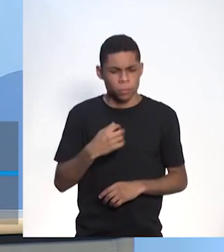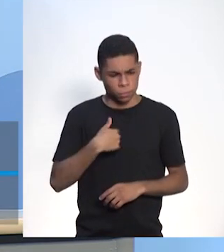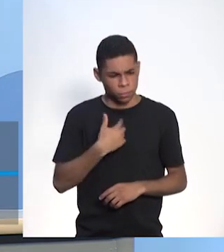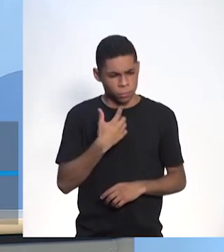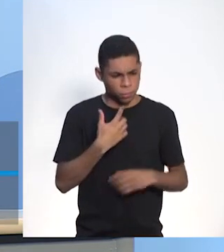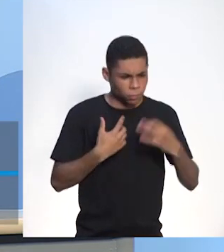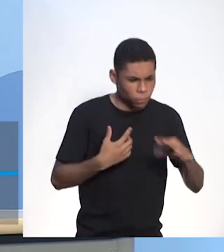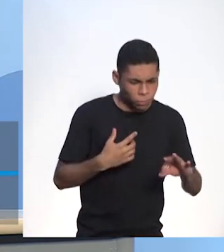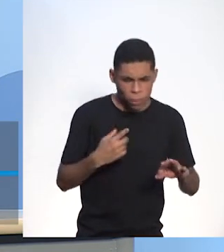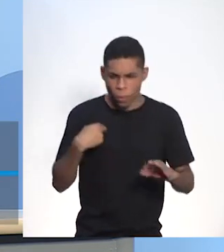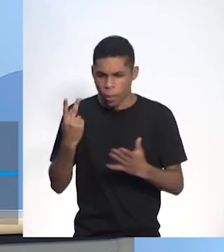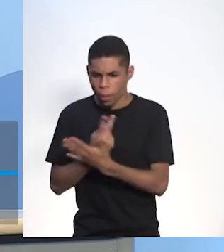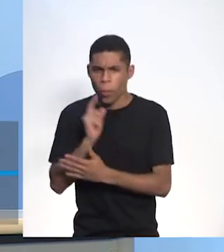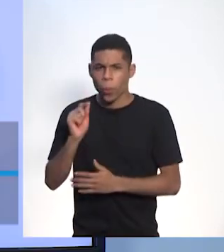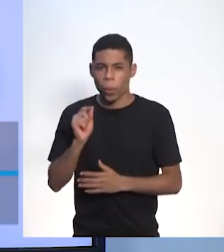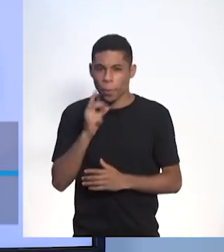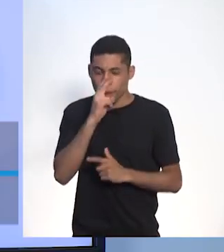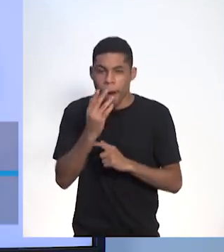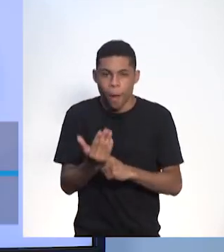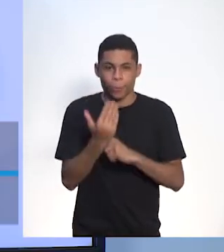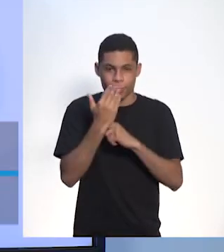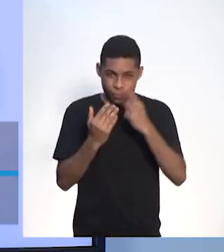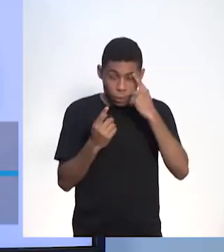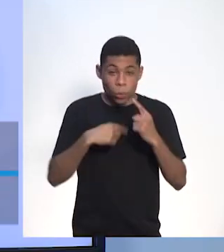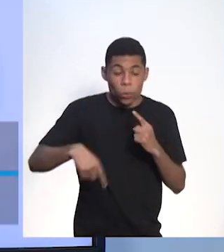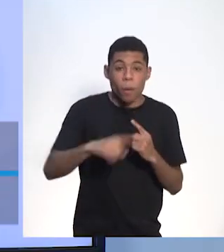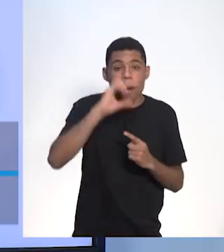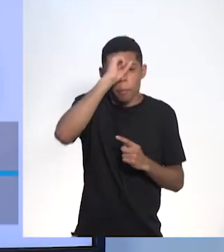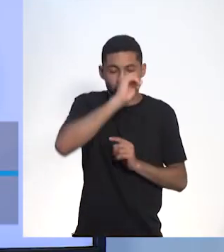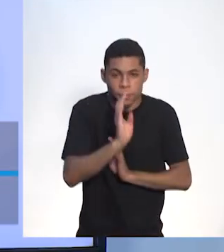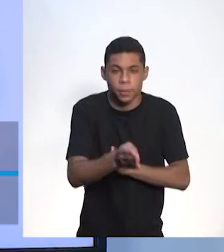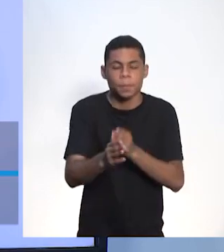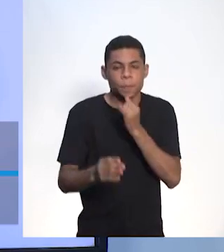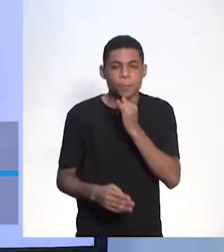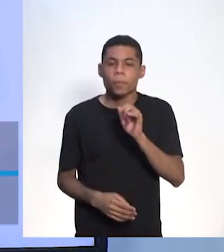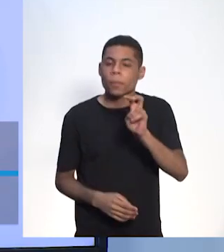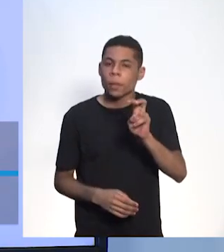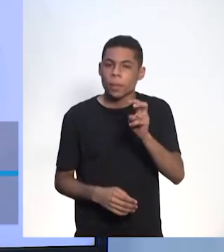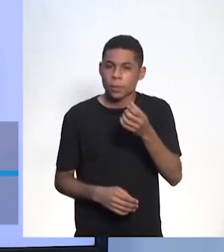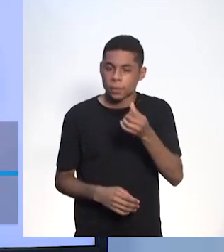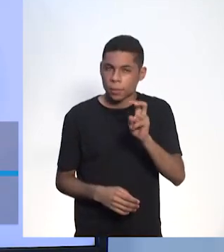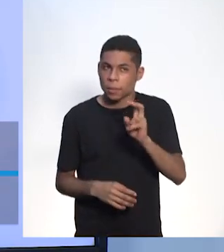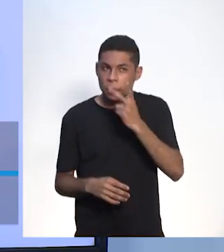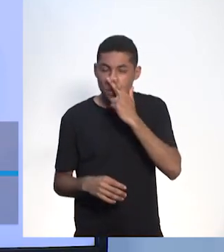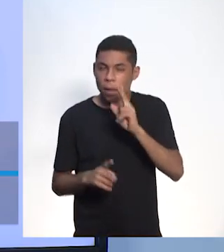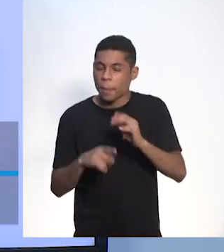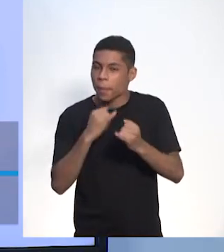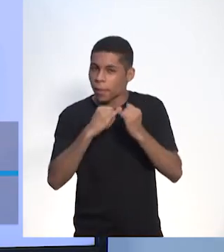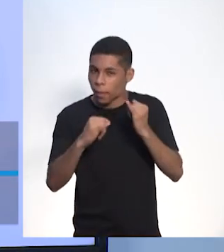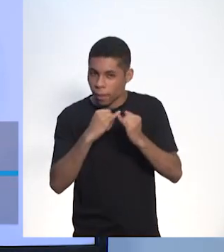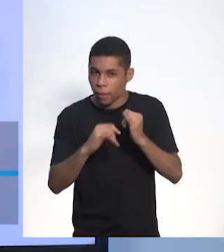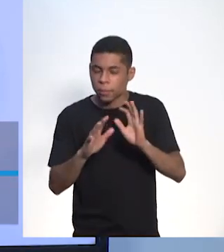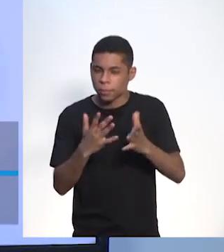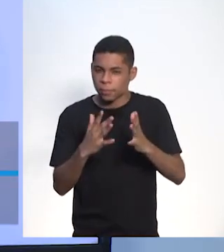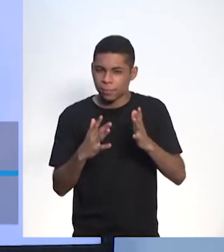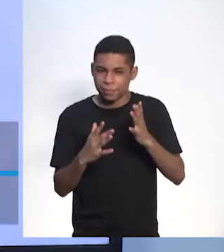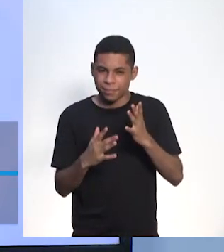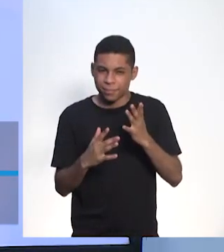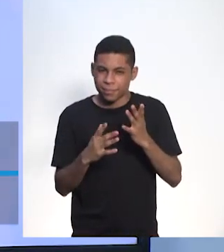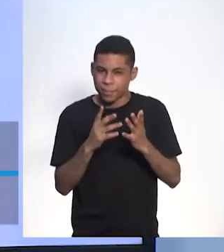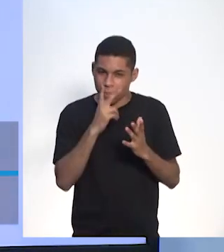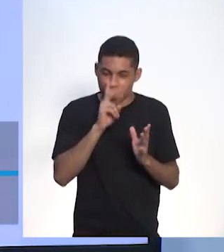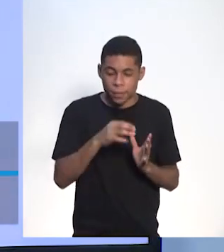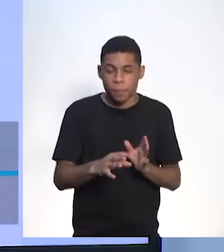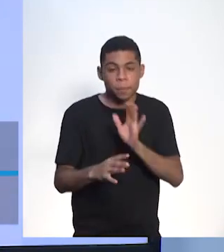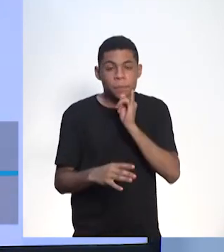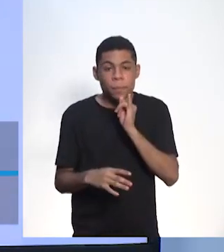eu errei para... Exato. Seguir. O 575 aí eu já sei que ficou a metade, né, do valor proposto, do valor que é correto,